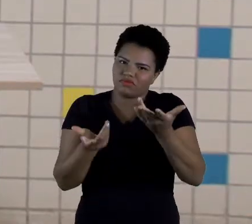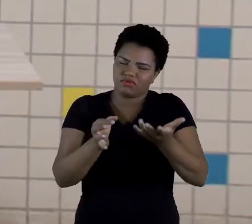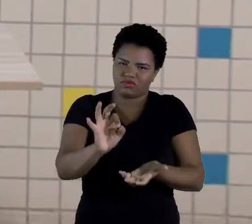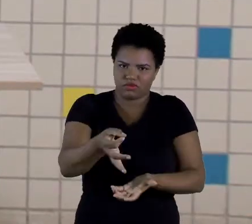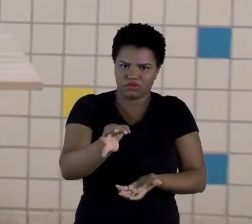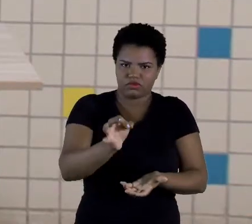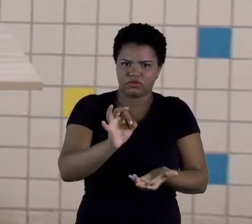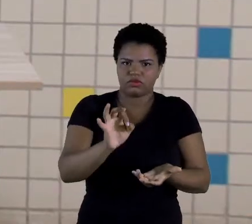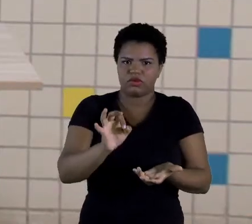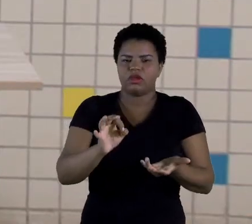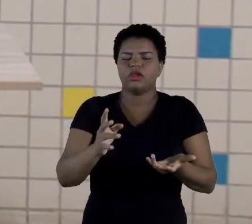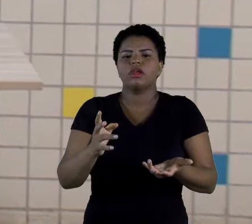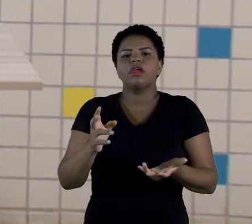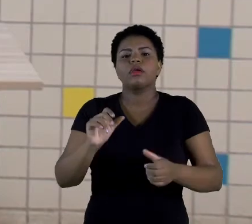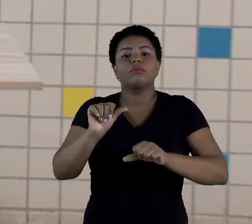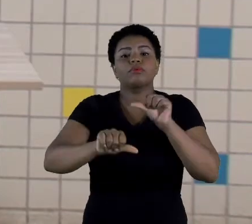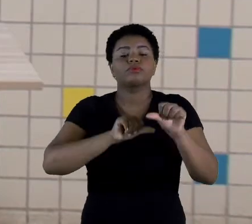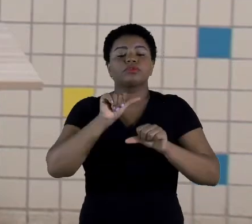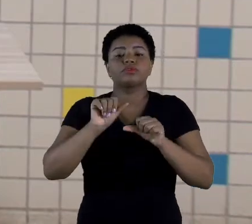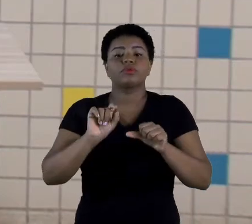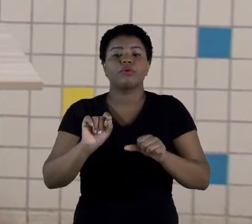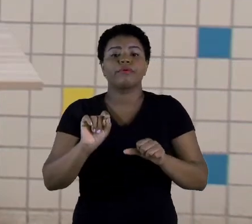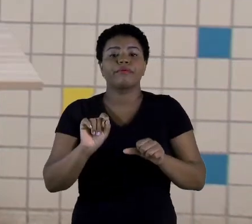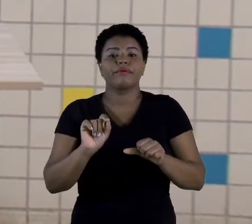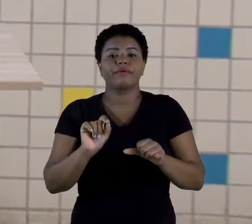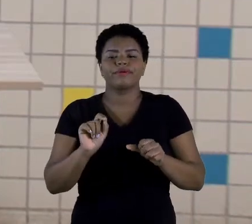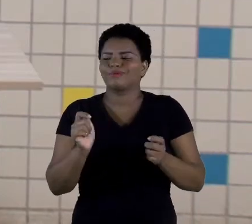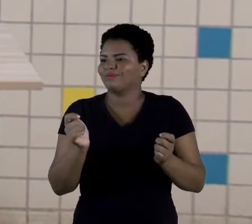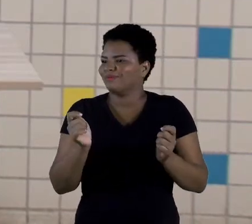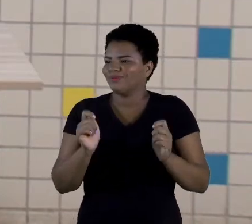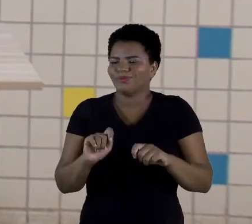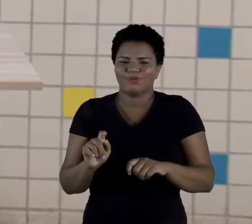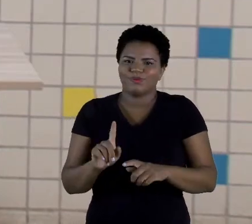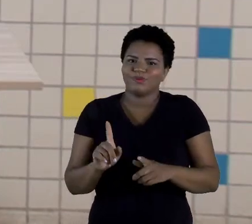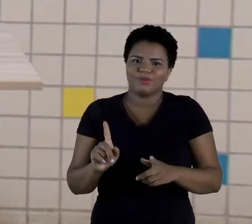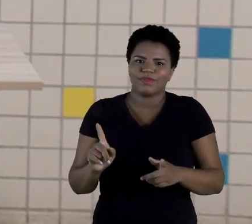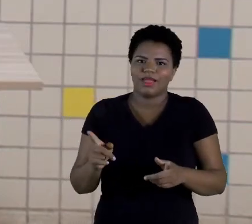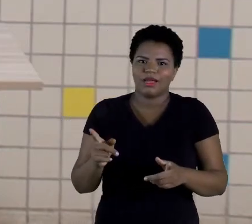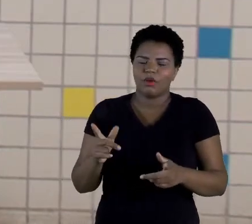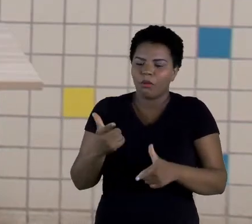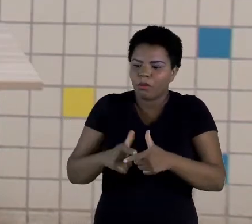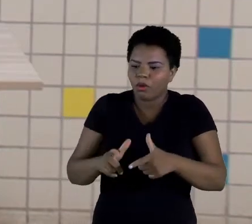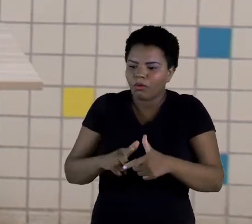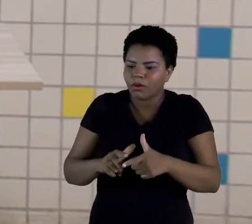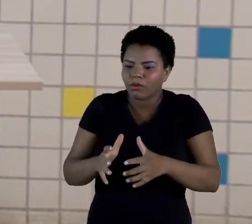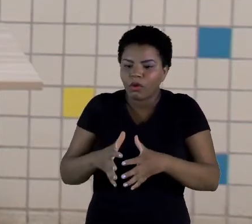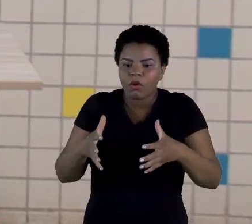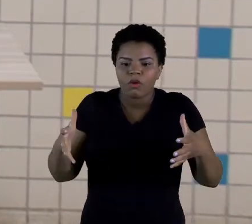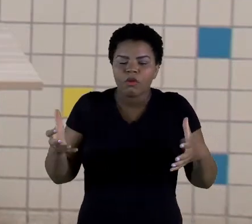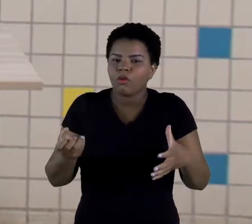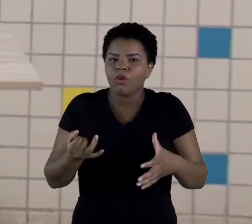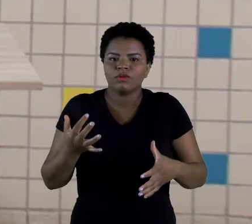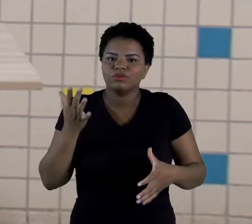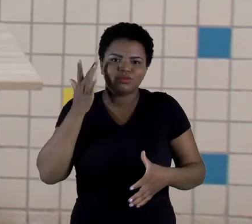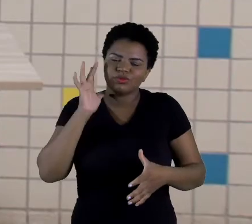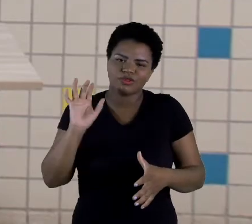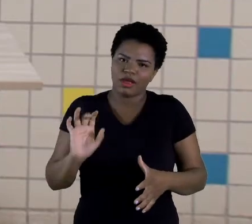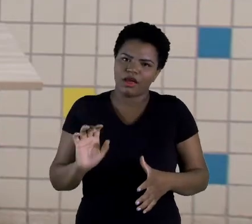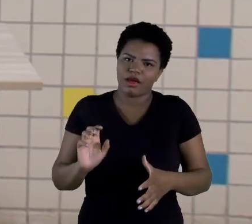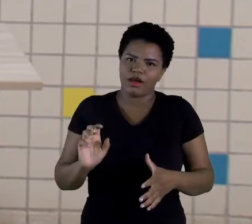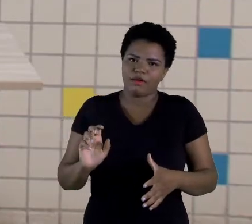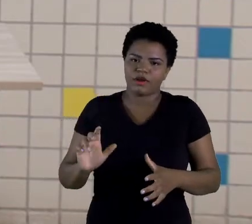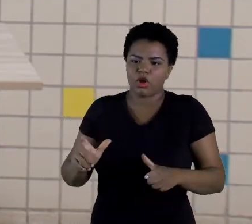foi o impacto? Não dá nem para medir ainda o impacto do que aconteceu. Então, reservas inteiras foram